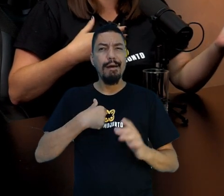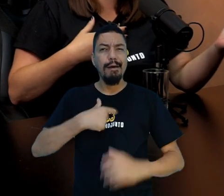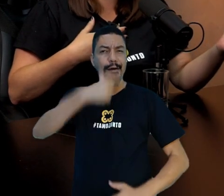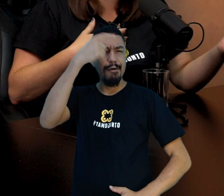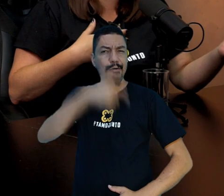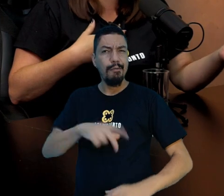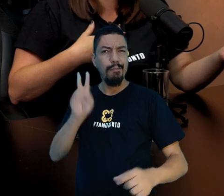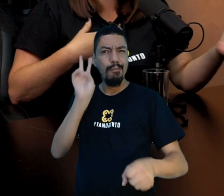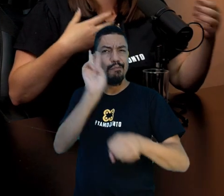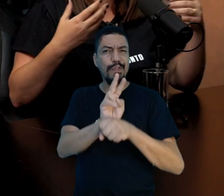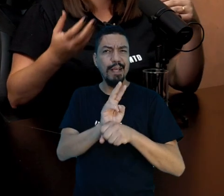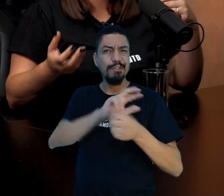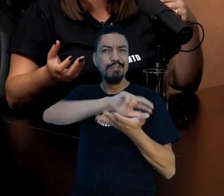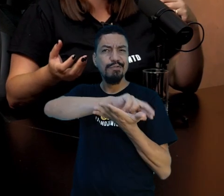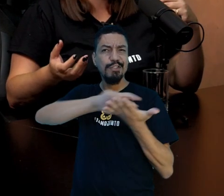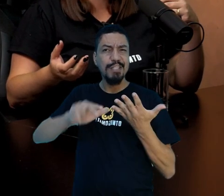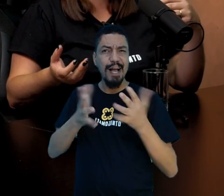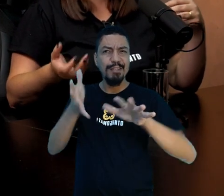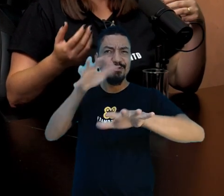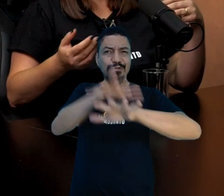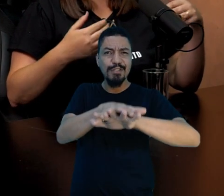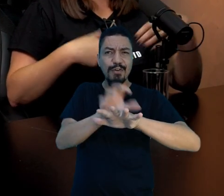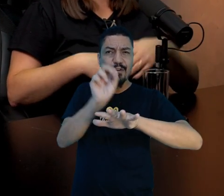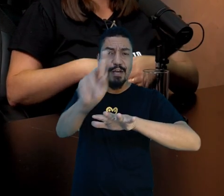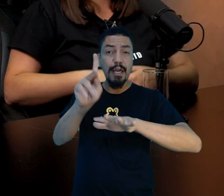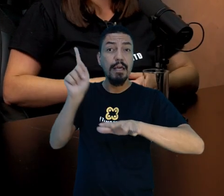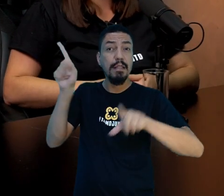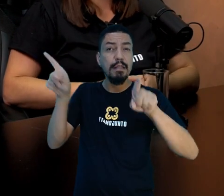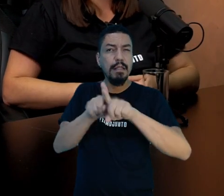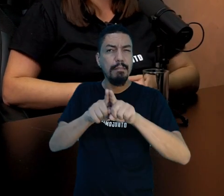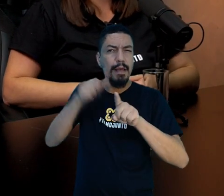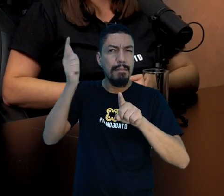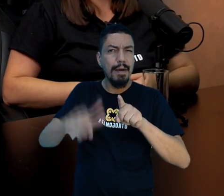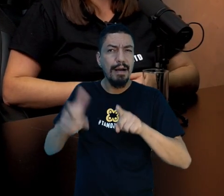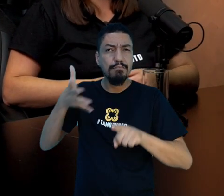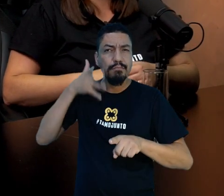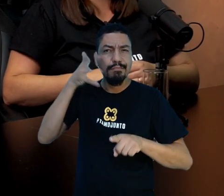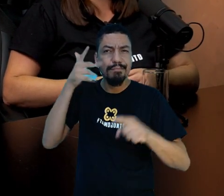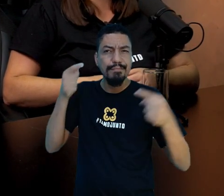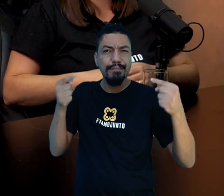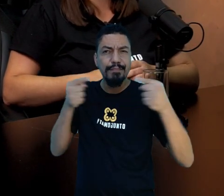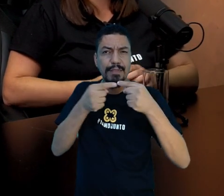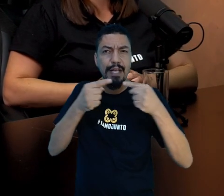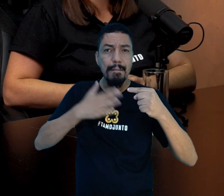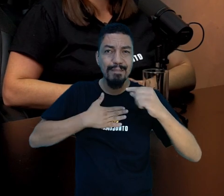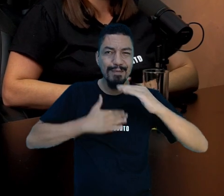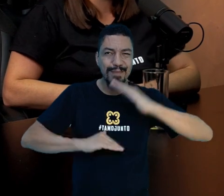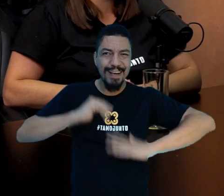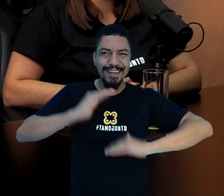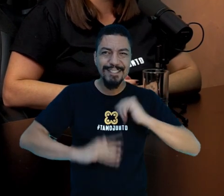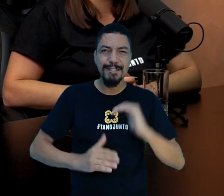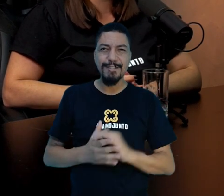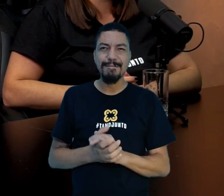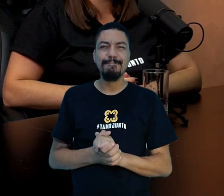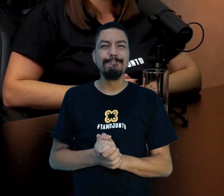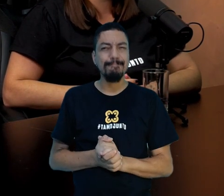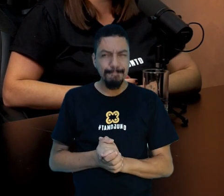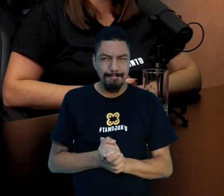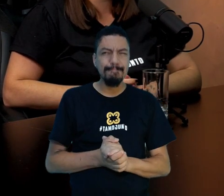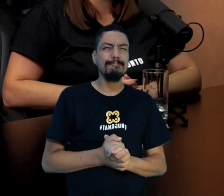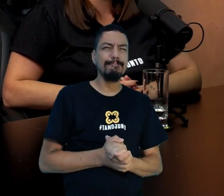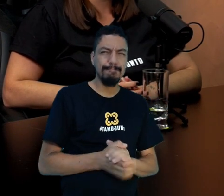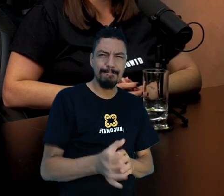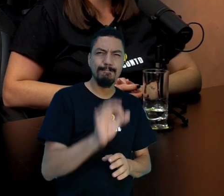sou pró-diversidade, pró-inclusão, você tem que ter um discurso aderente com a sua prática. Isso é muito